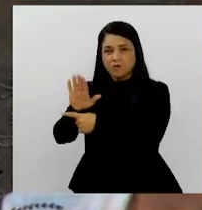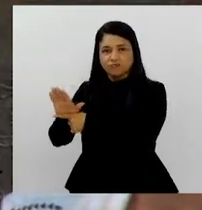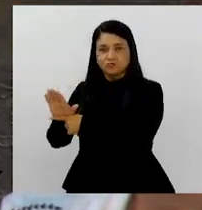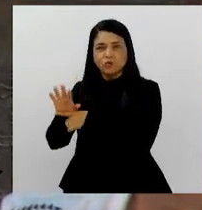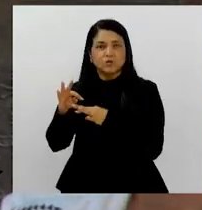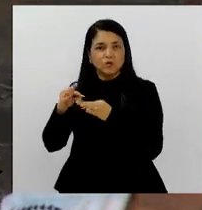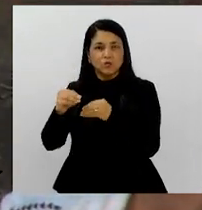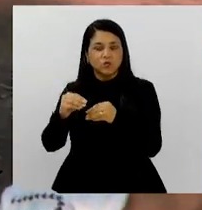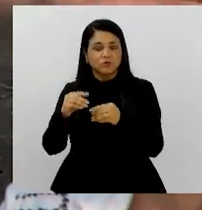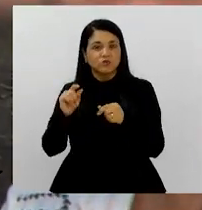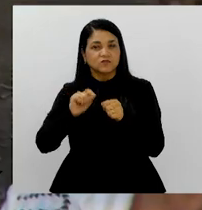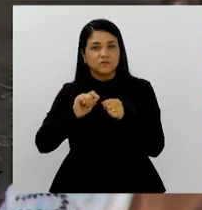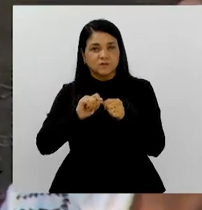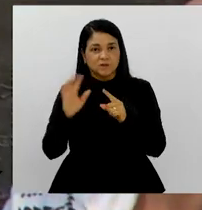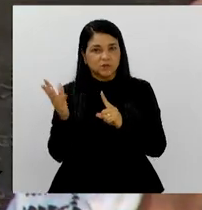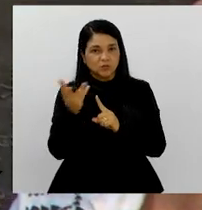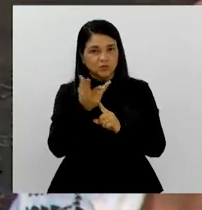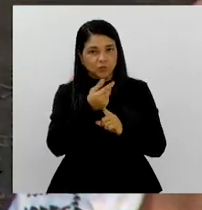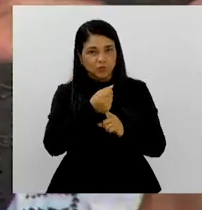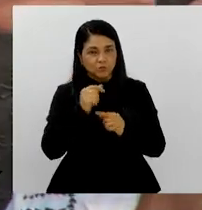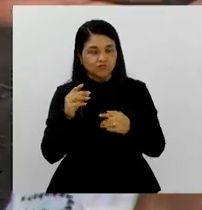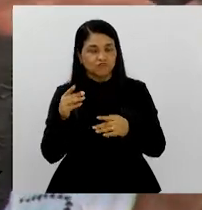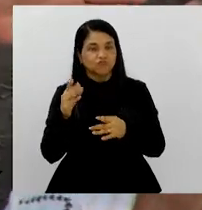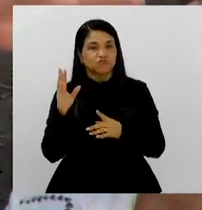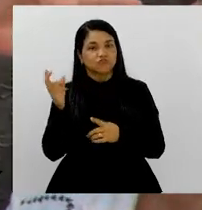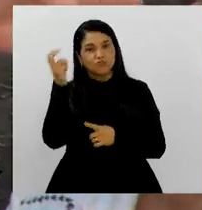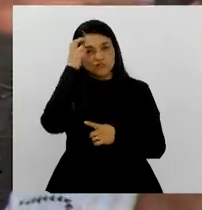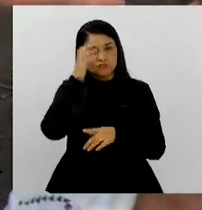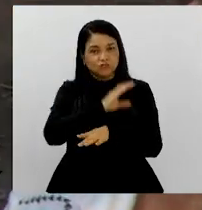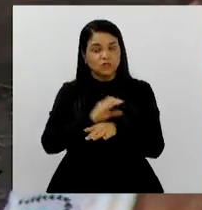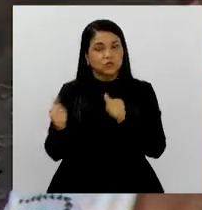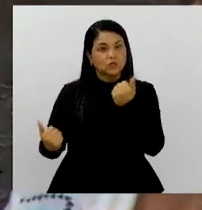a utilizarem, com apoio da nossa Daniele Barros,